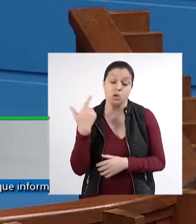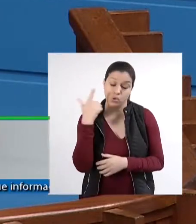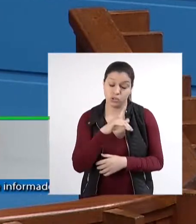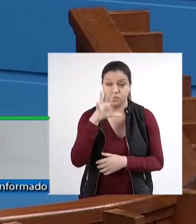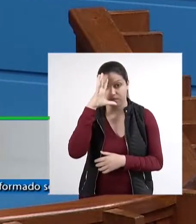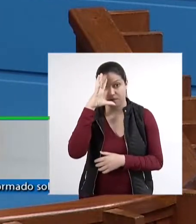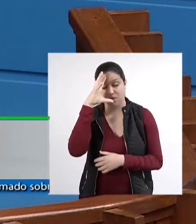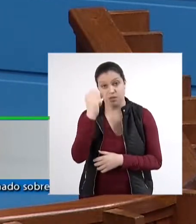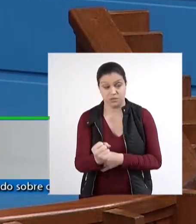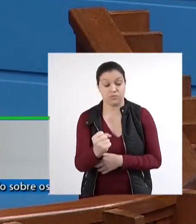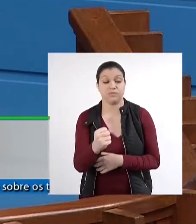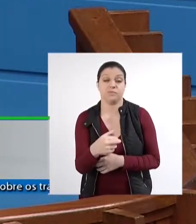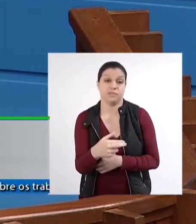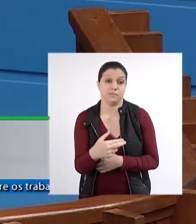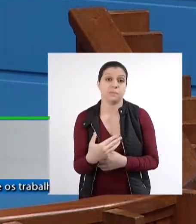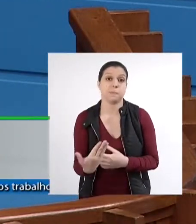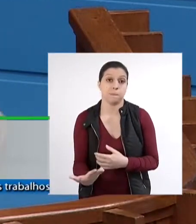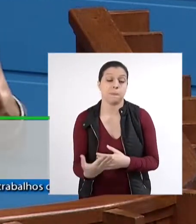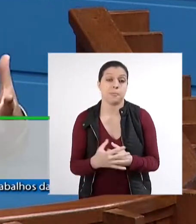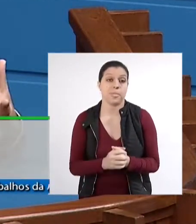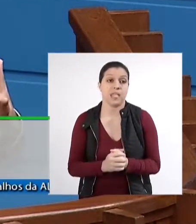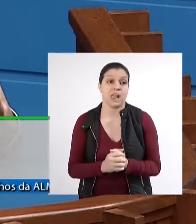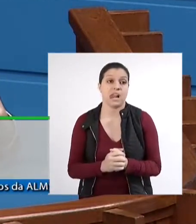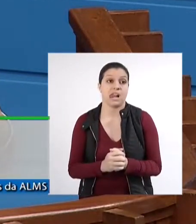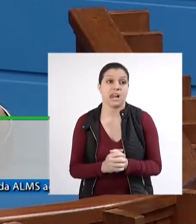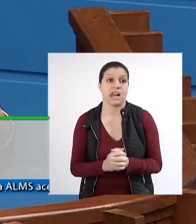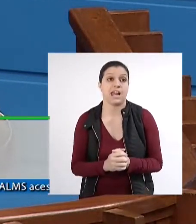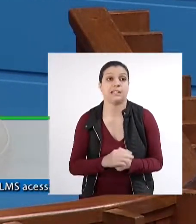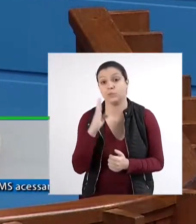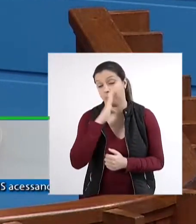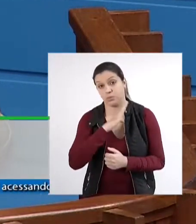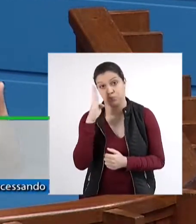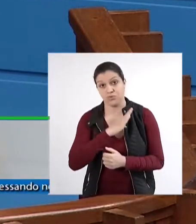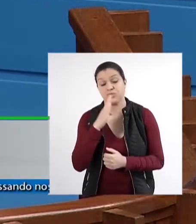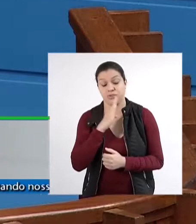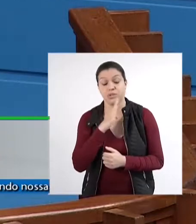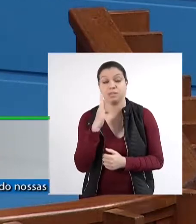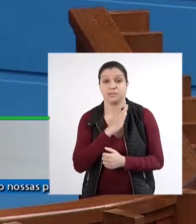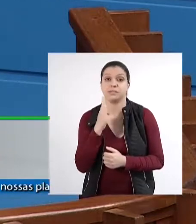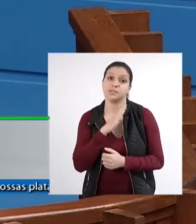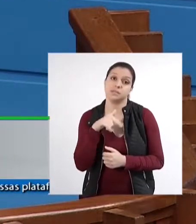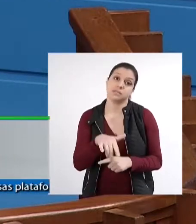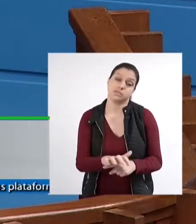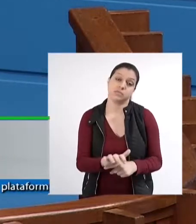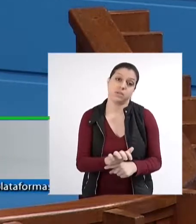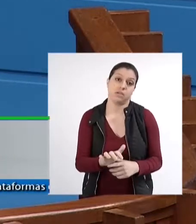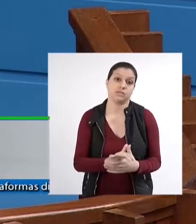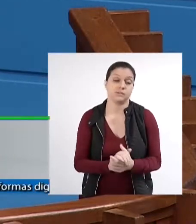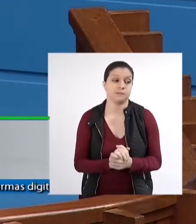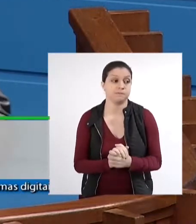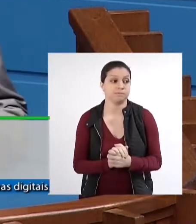de alguma questão que urge, que é necessário emergencialmente ser atendida.